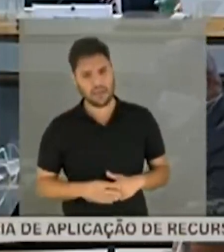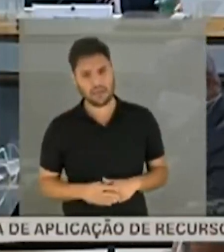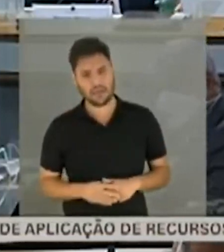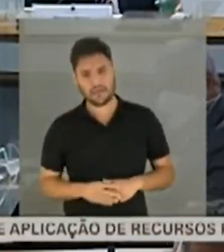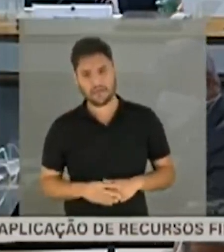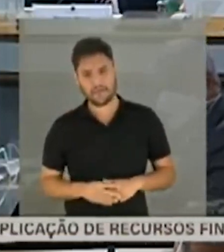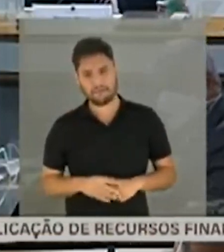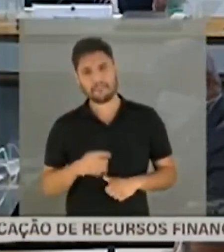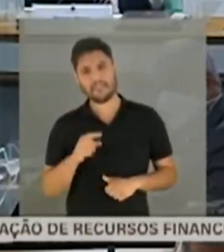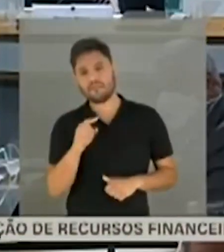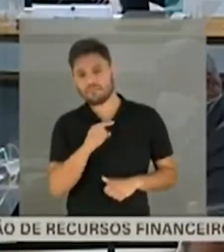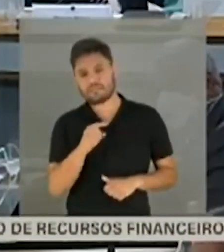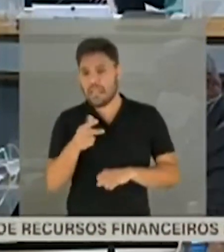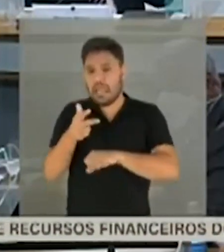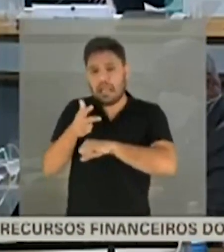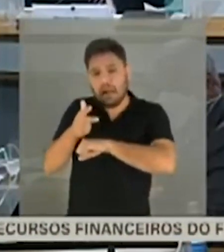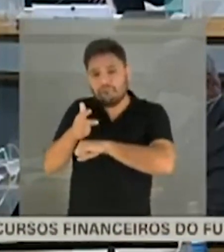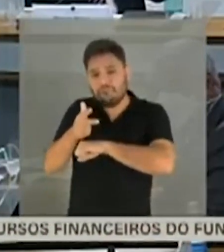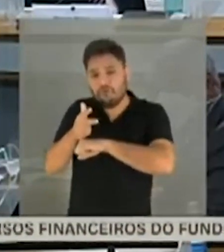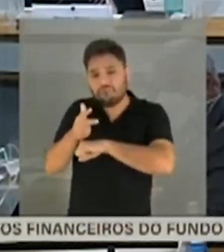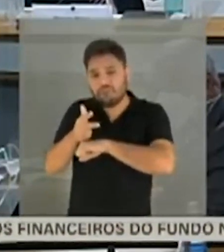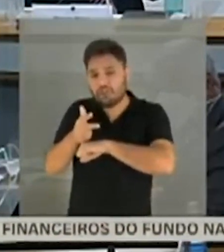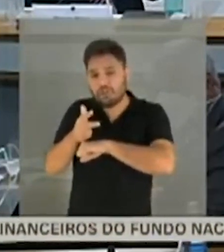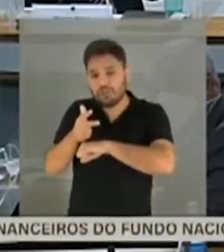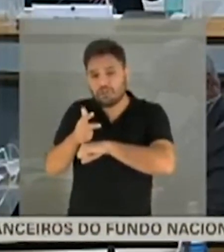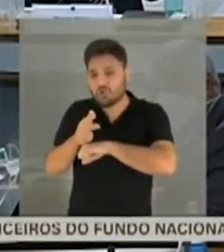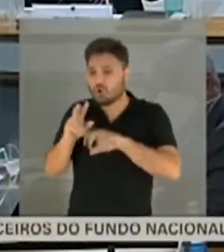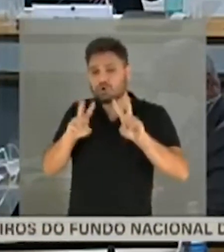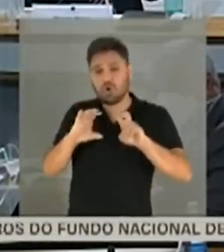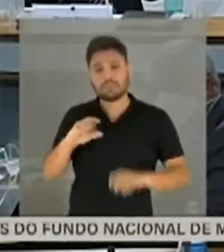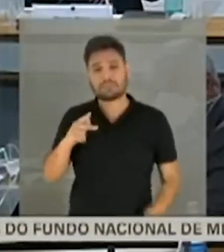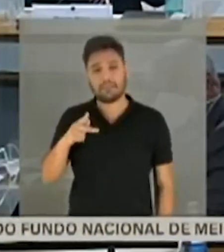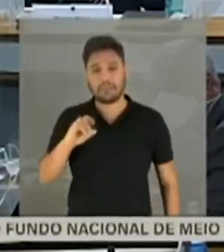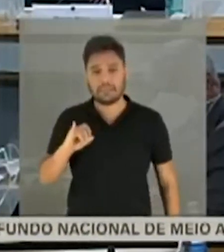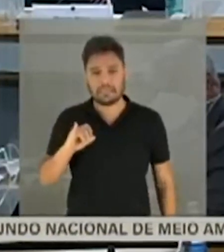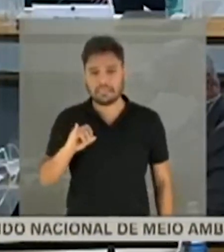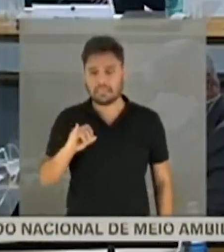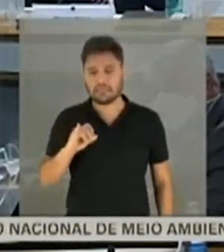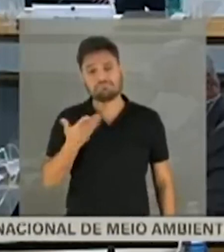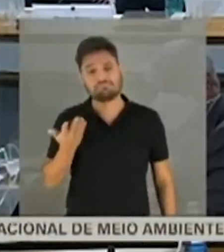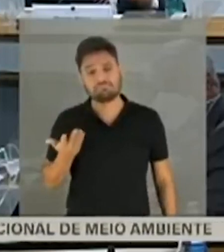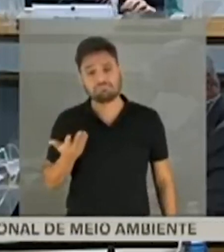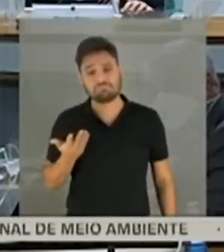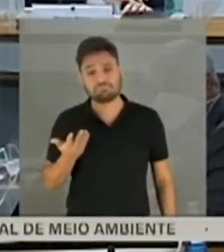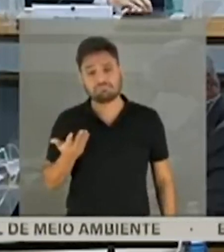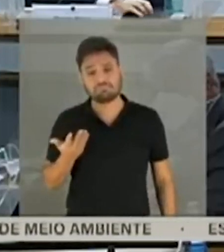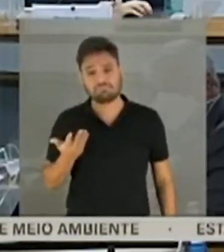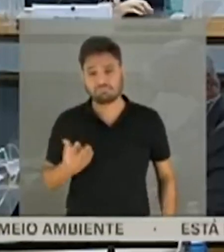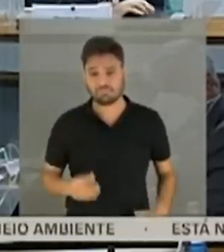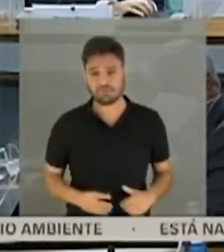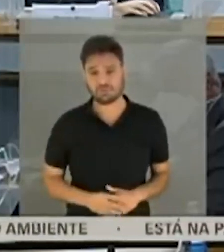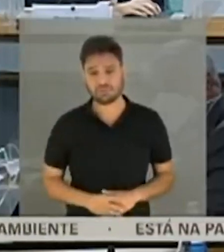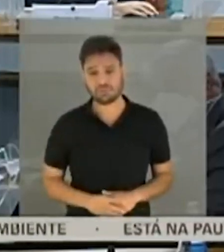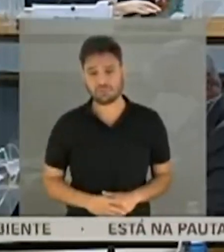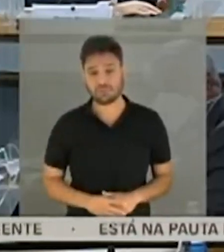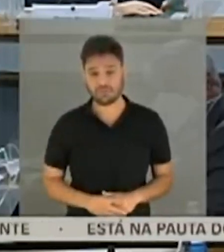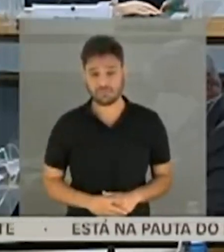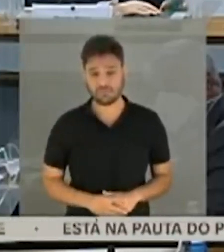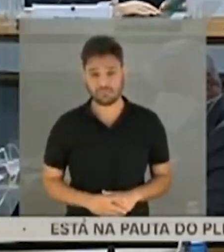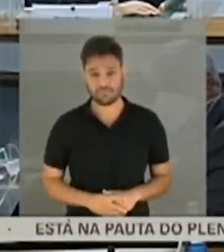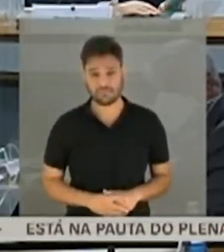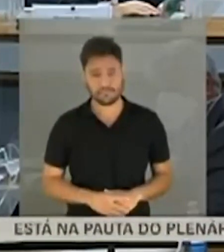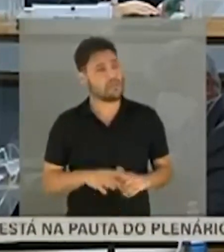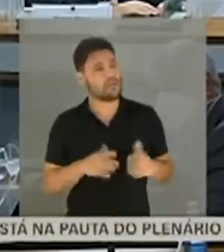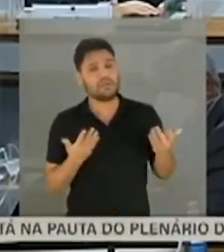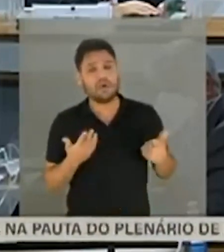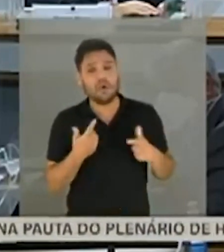Barros e já foi citado pelo deputado Luís Miranda em negociação e suspeitas de vacinas com o Ministério da Saúde seu